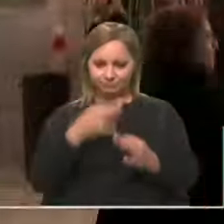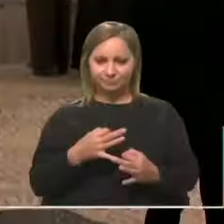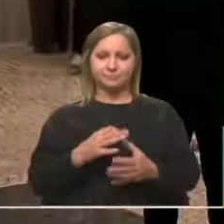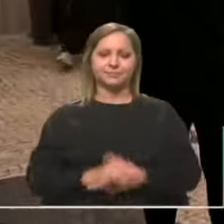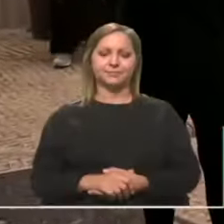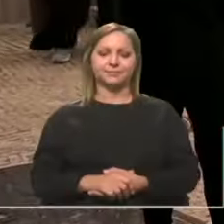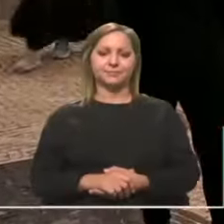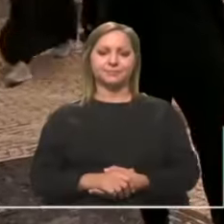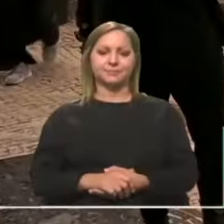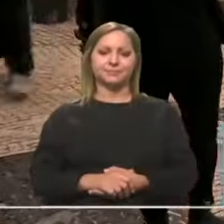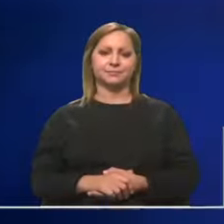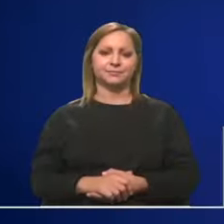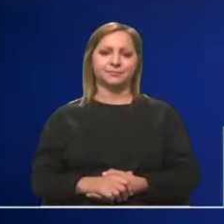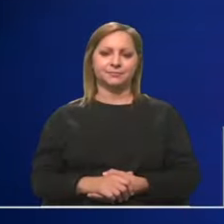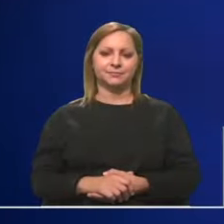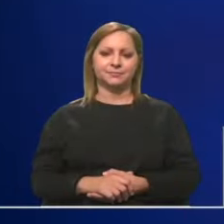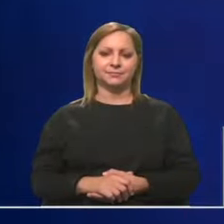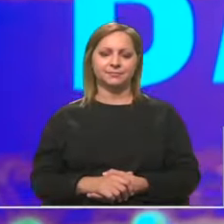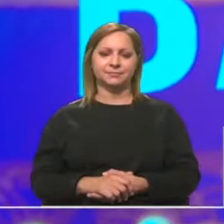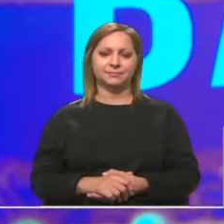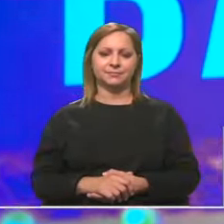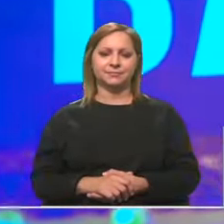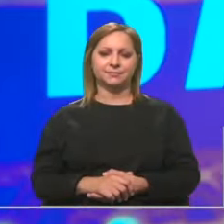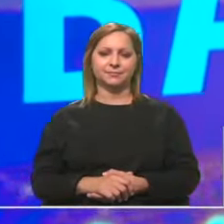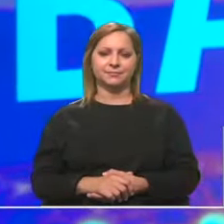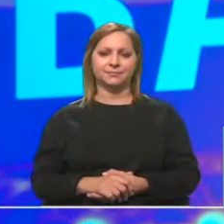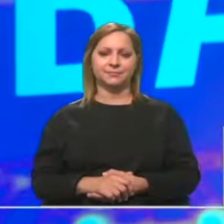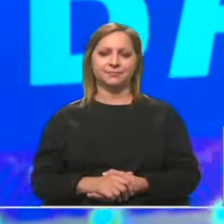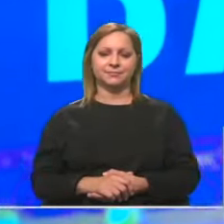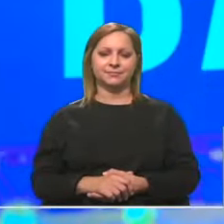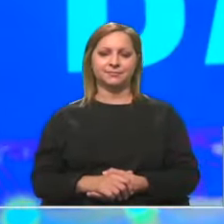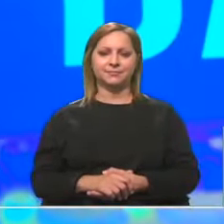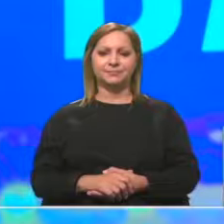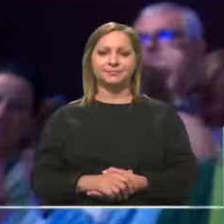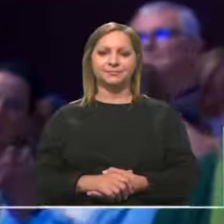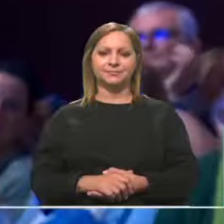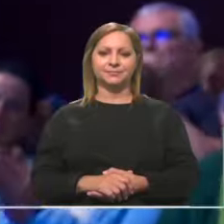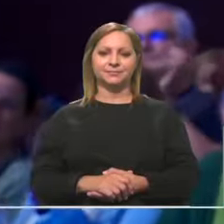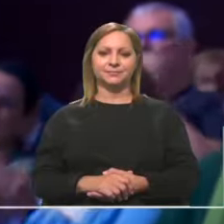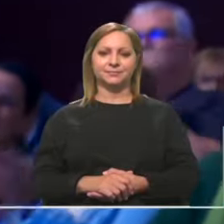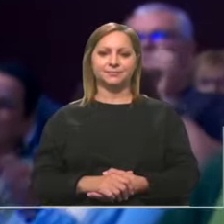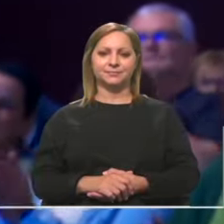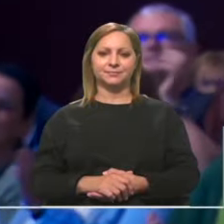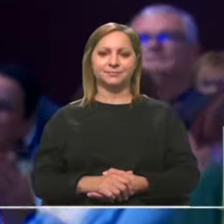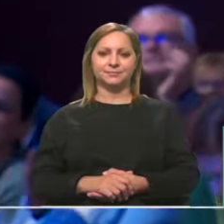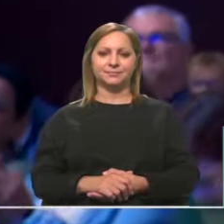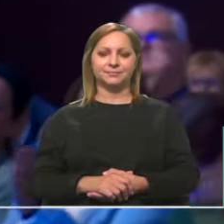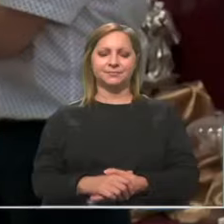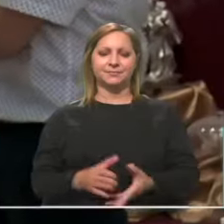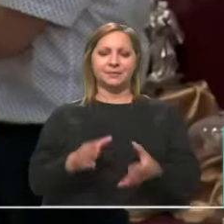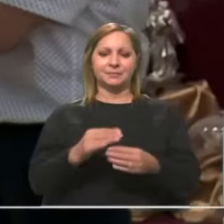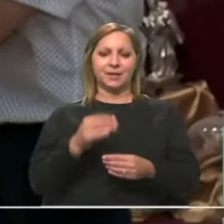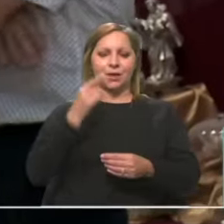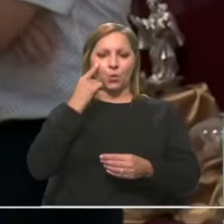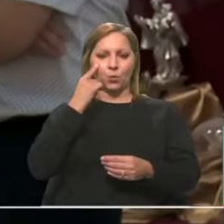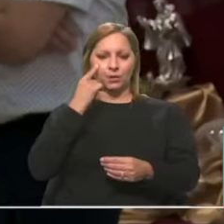Ele basta entrar no palco que está ao colo de todos os espectadores. Continuo cada vez mais a conhecer cada vez mais